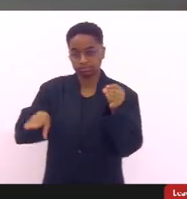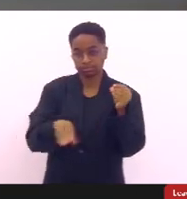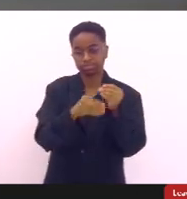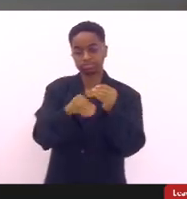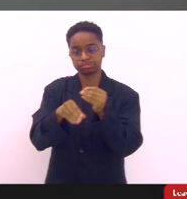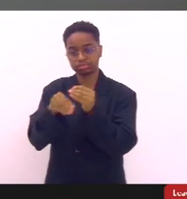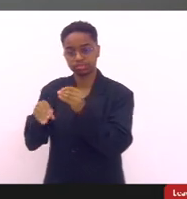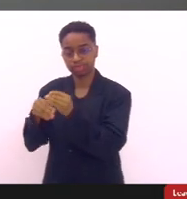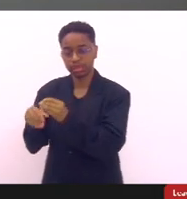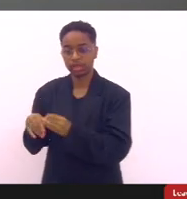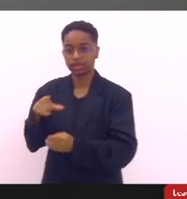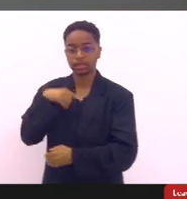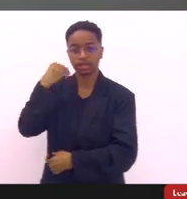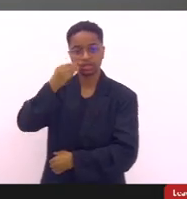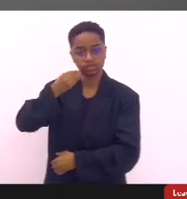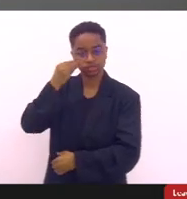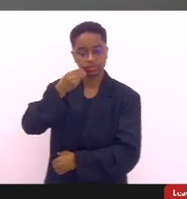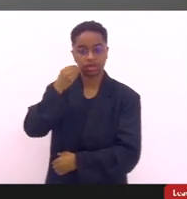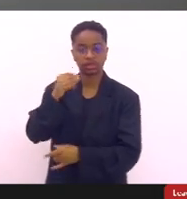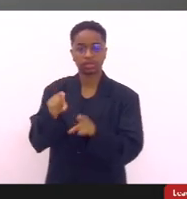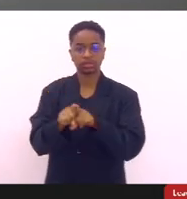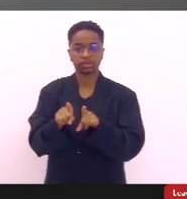gente tem uma experiência e tem